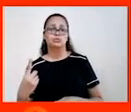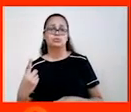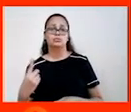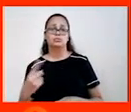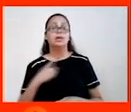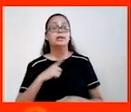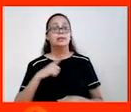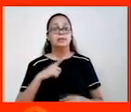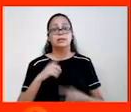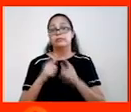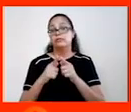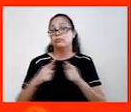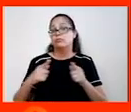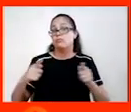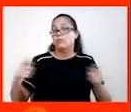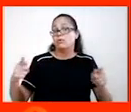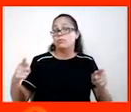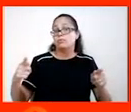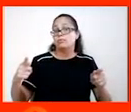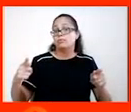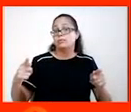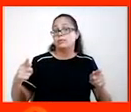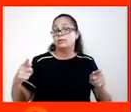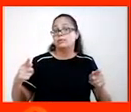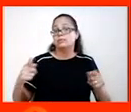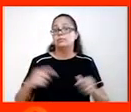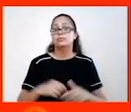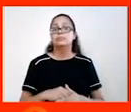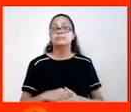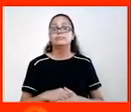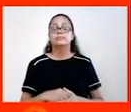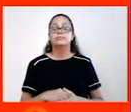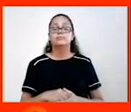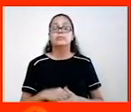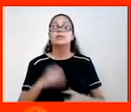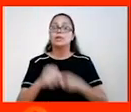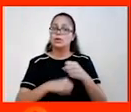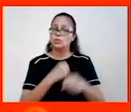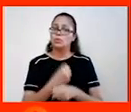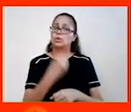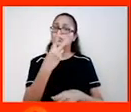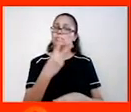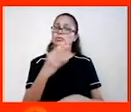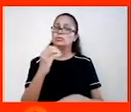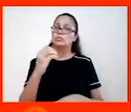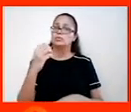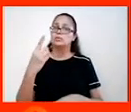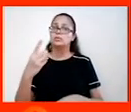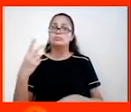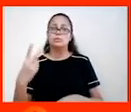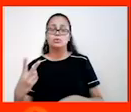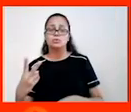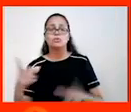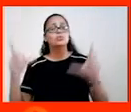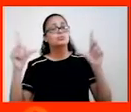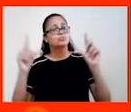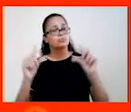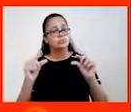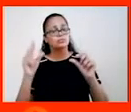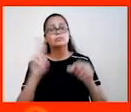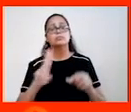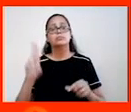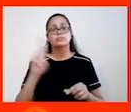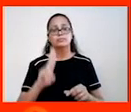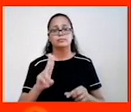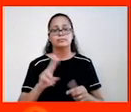veio tendo um aumento aí da década de 80 até o início dos anos 2000 e já no ano de 2012 houve uma queda então do consumo, né,